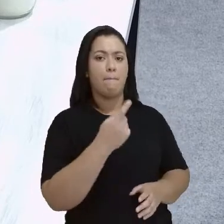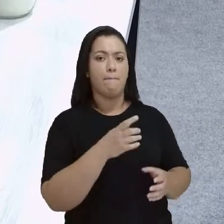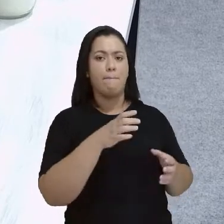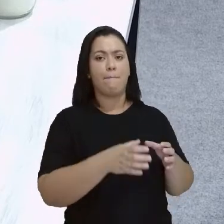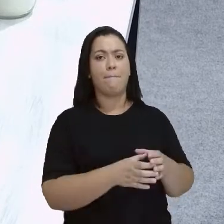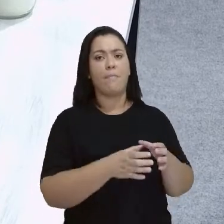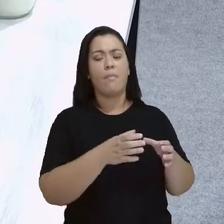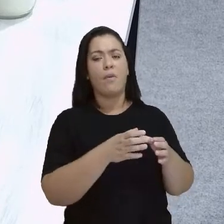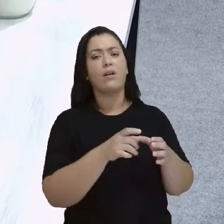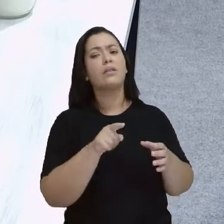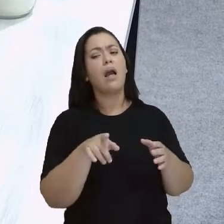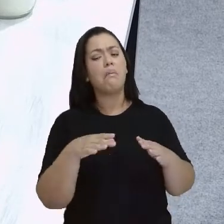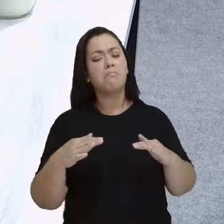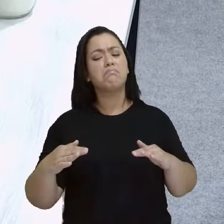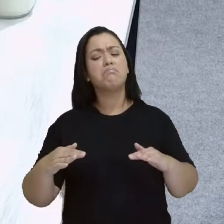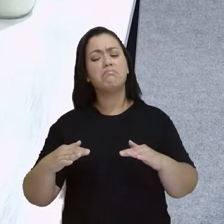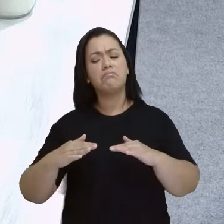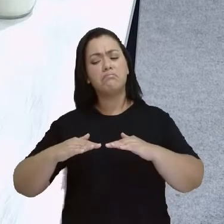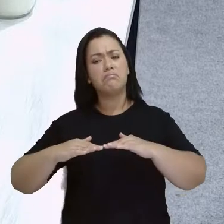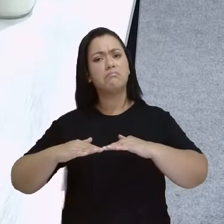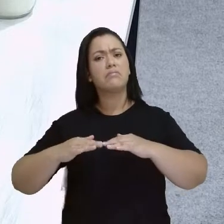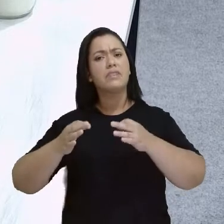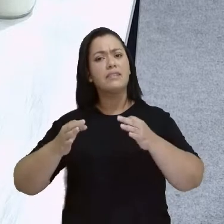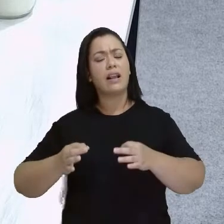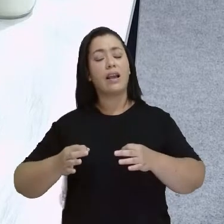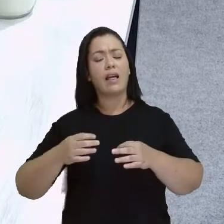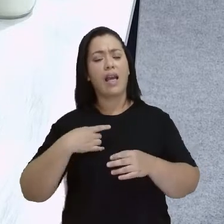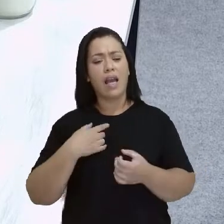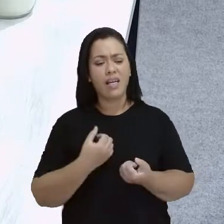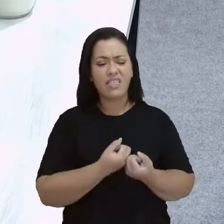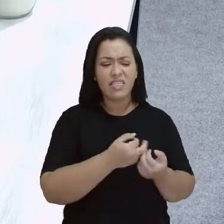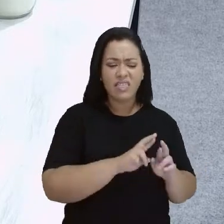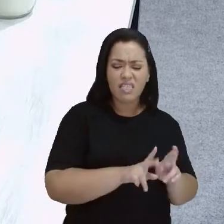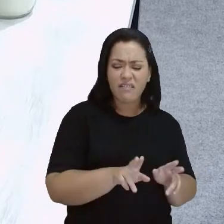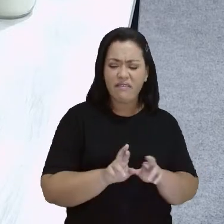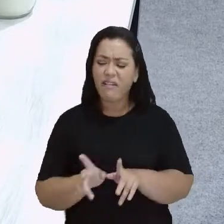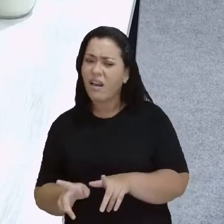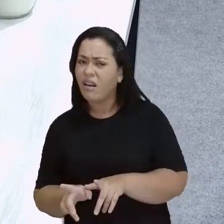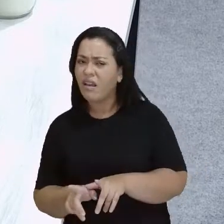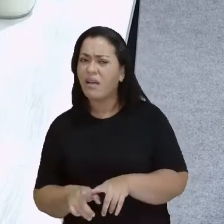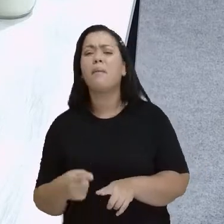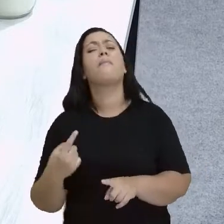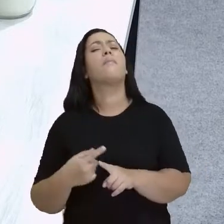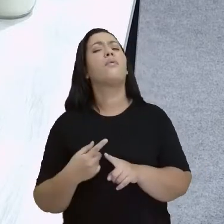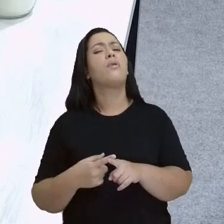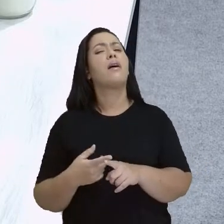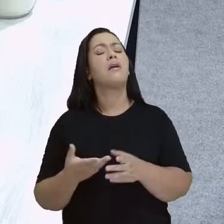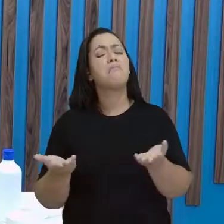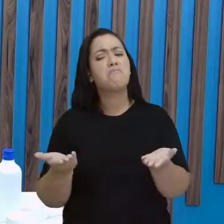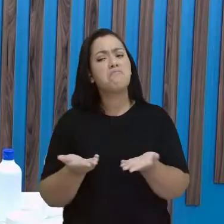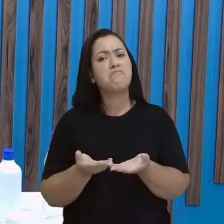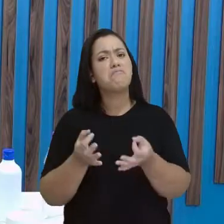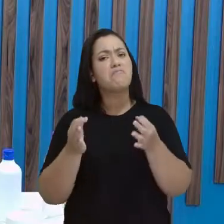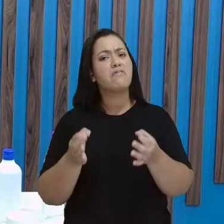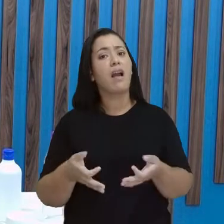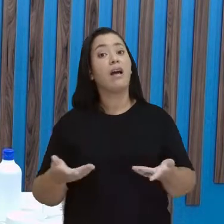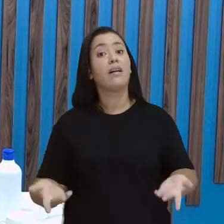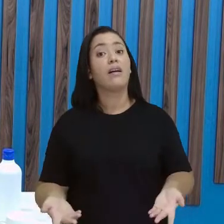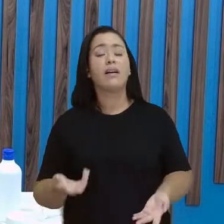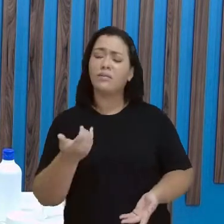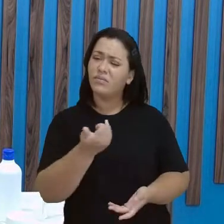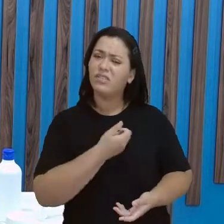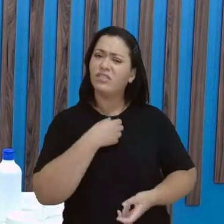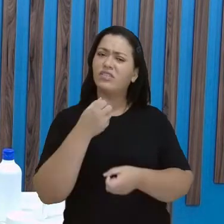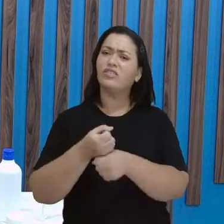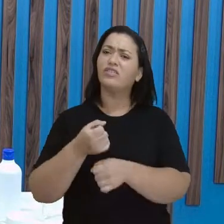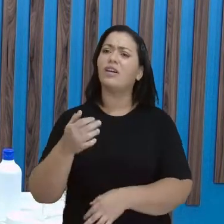elas estão em equilíbrio mesmo tendo objetos diferentes. Por que isso acontece? Contem aí para mim no chat. Por